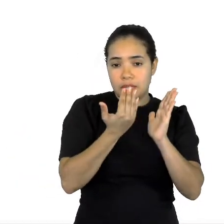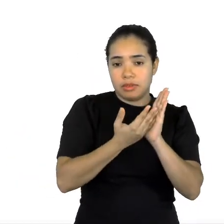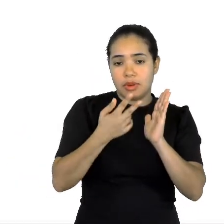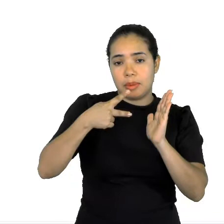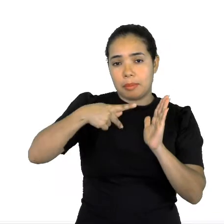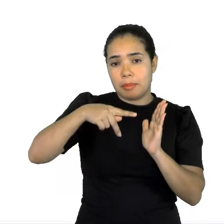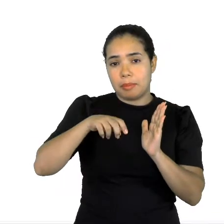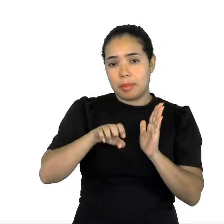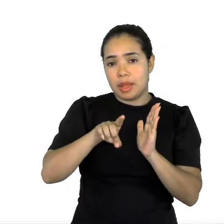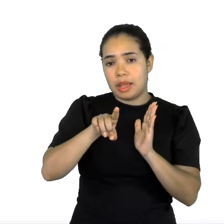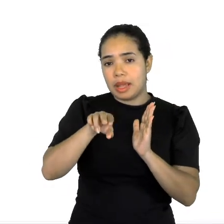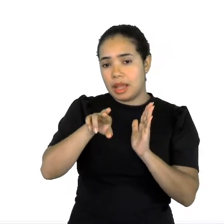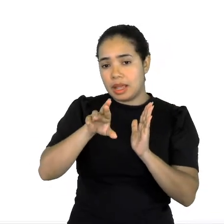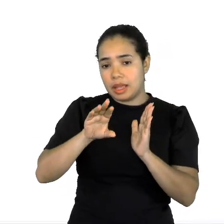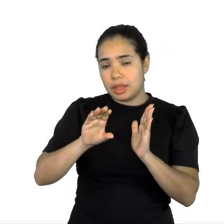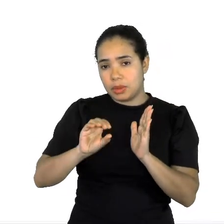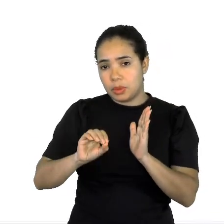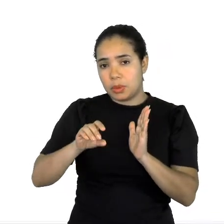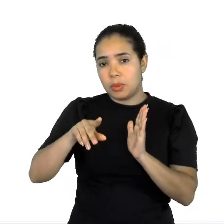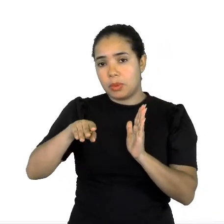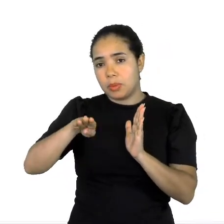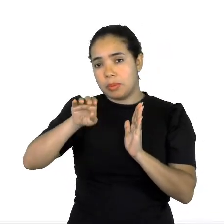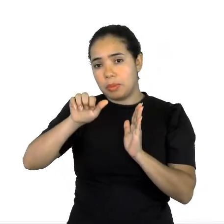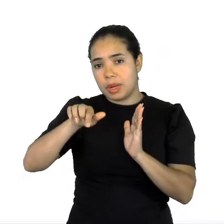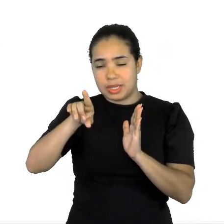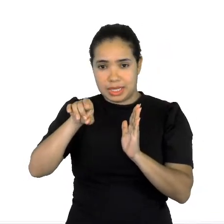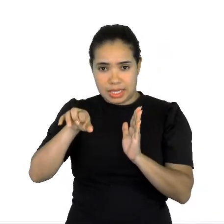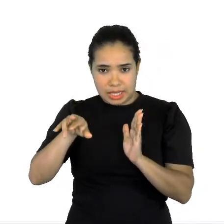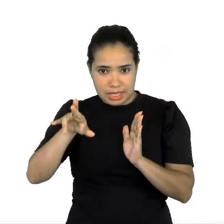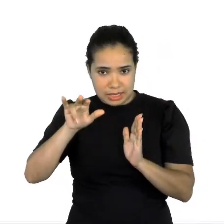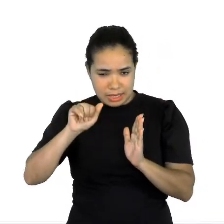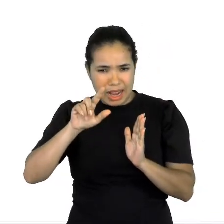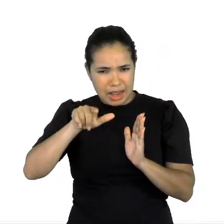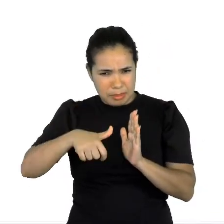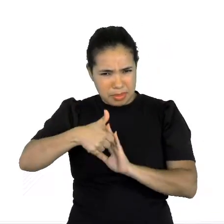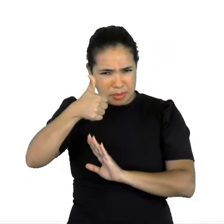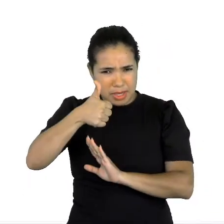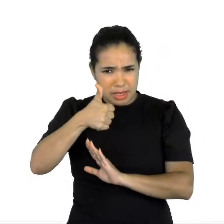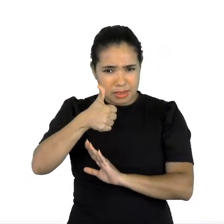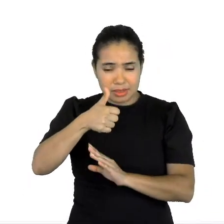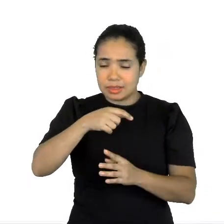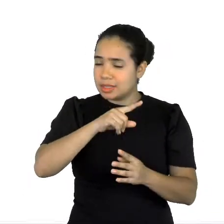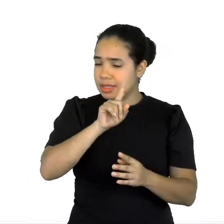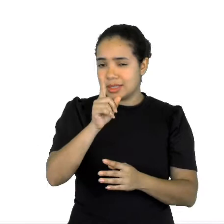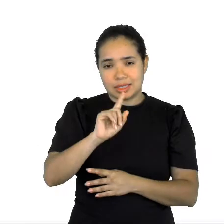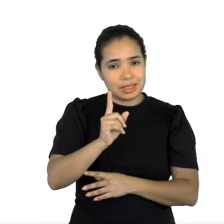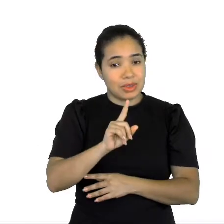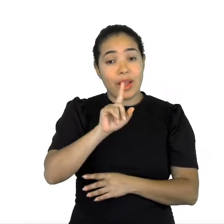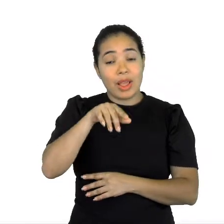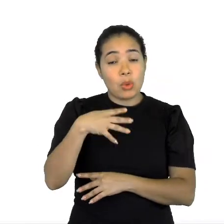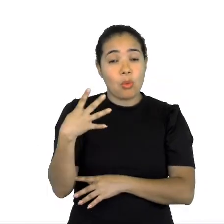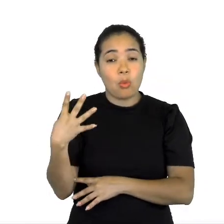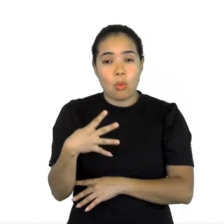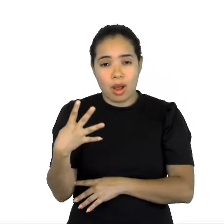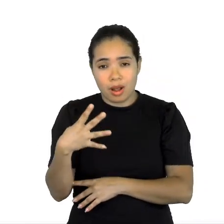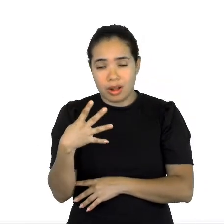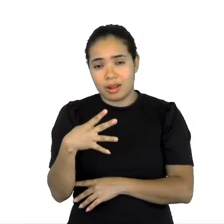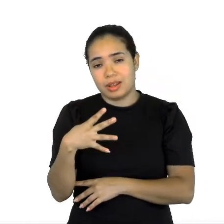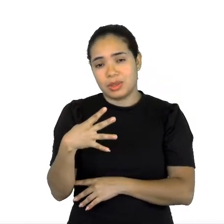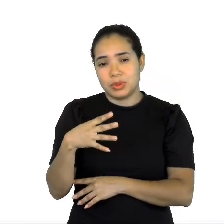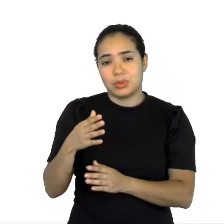livro de Pedro Bandeira? Não foi o primeiro livro, esse já é o quê? O quarto livro de